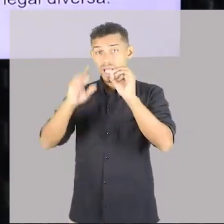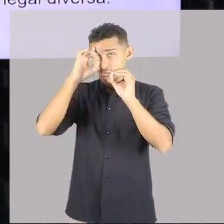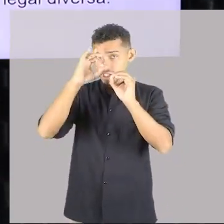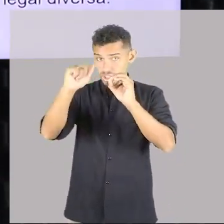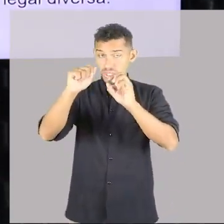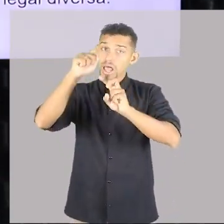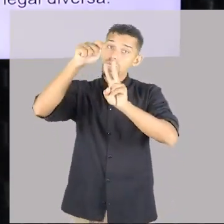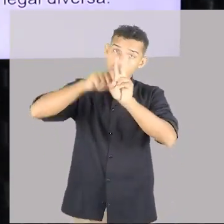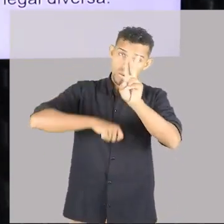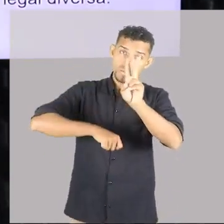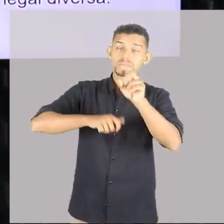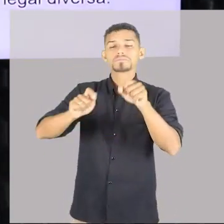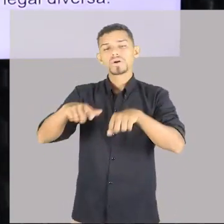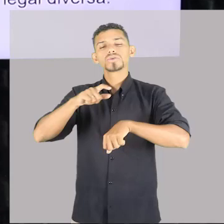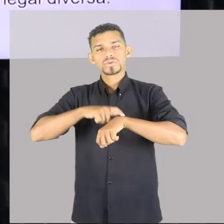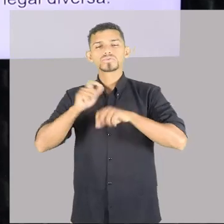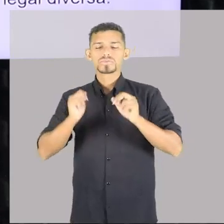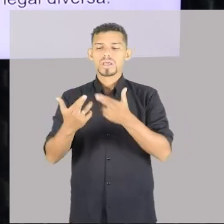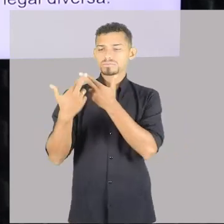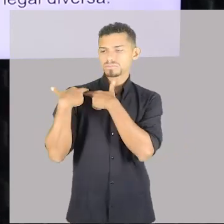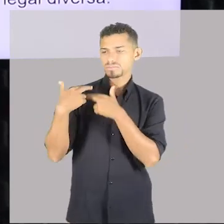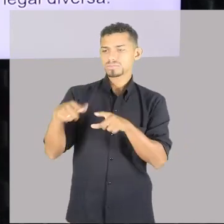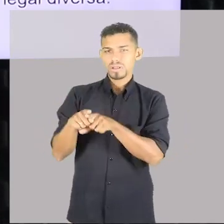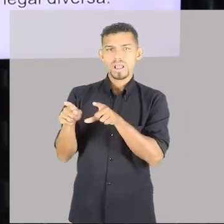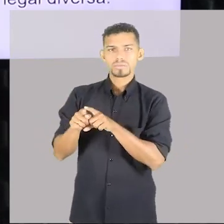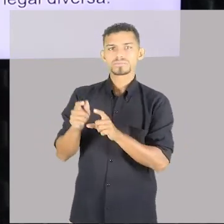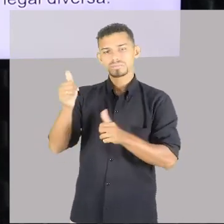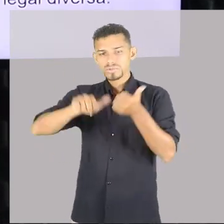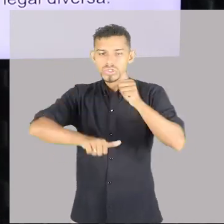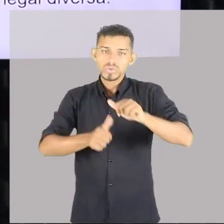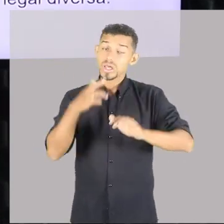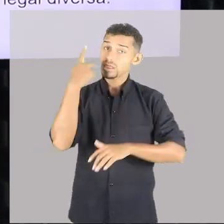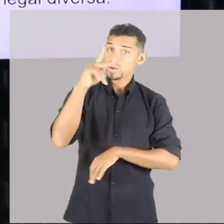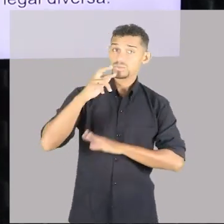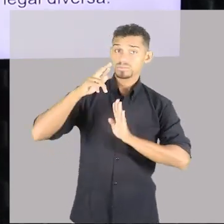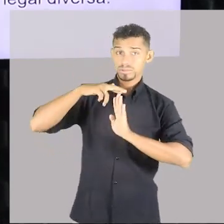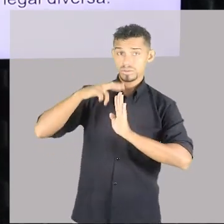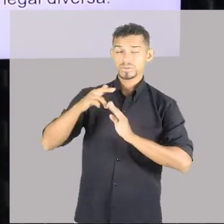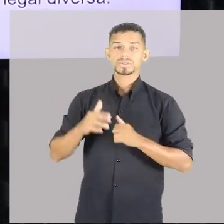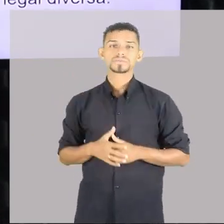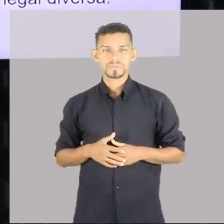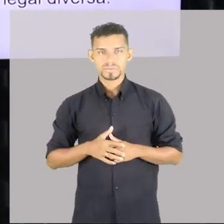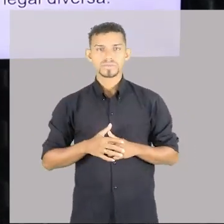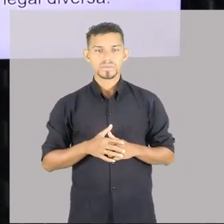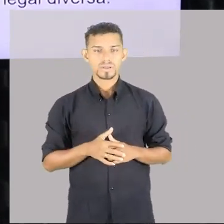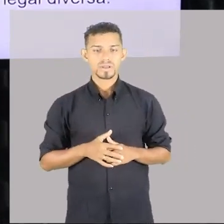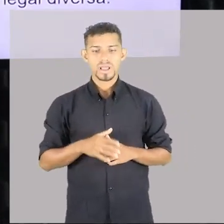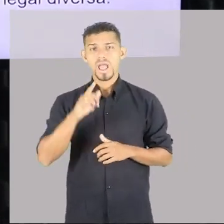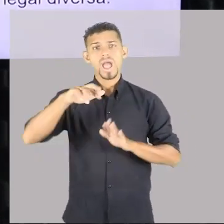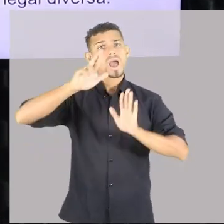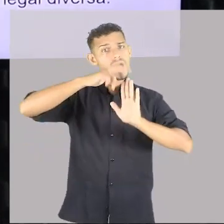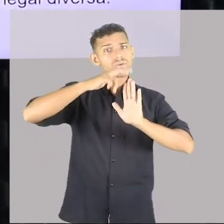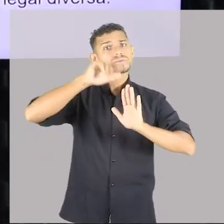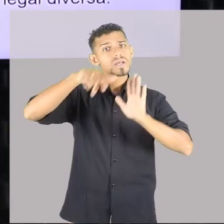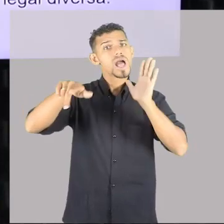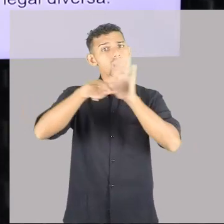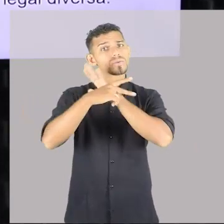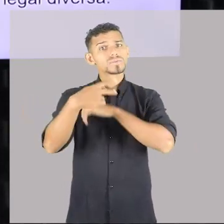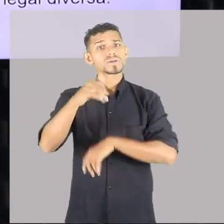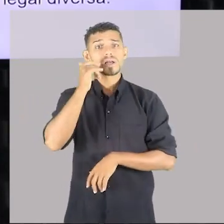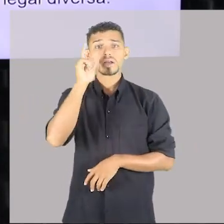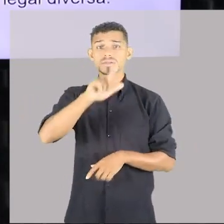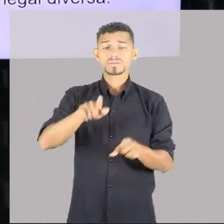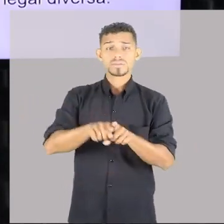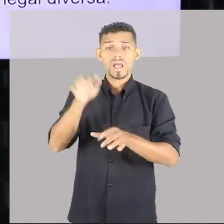A autoridade pode ter esse prazo para decidir o seu recurso. Então, não esqueça que o recurso é uma garantia do acesso à